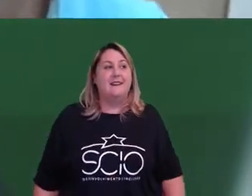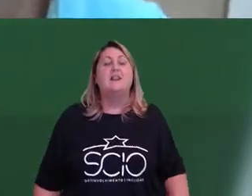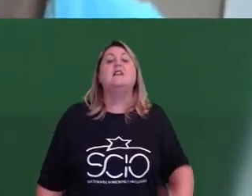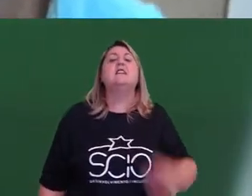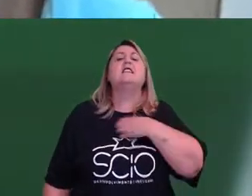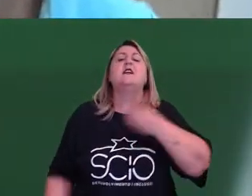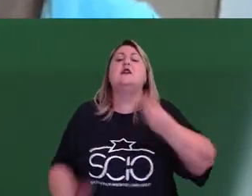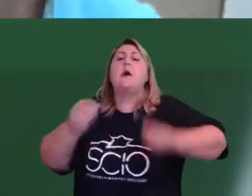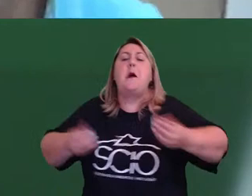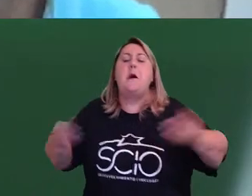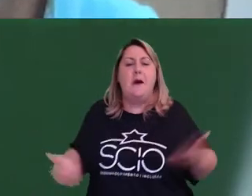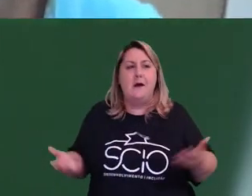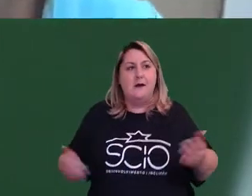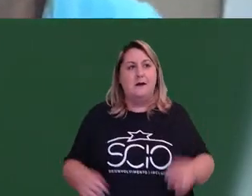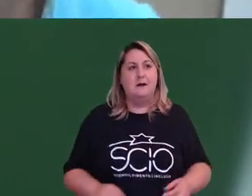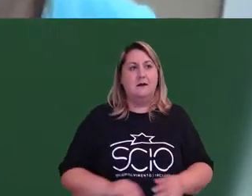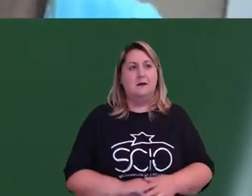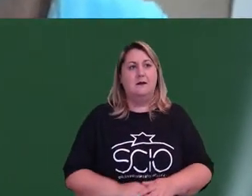seu sentimento?